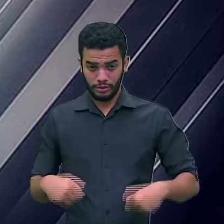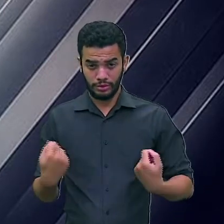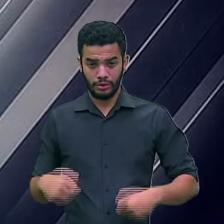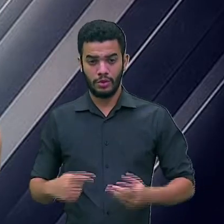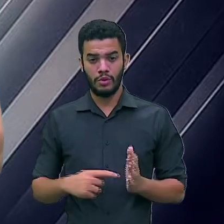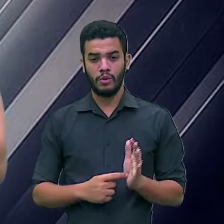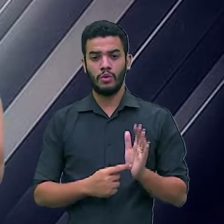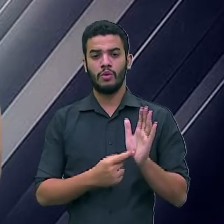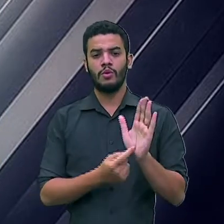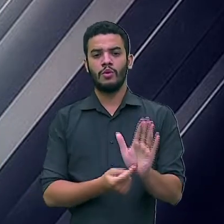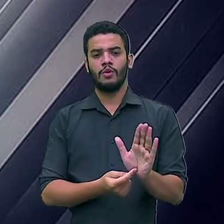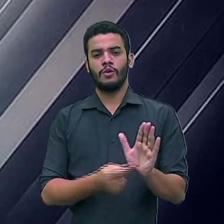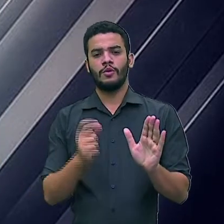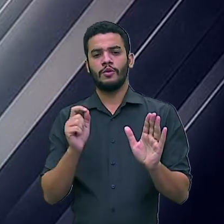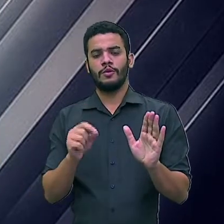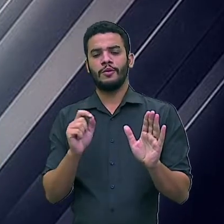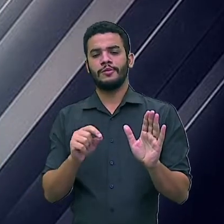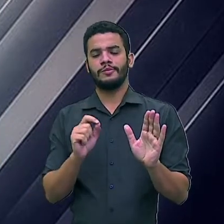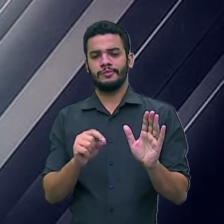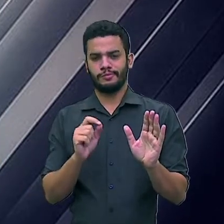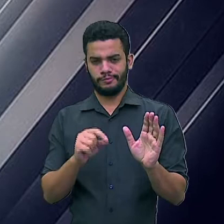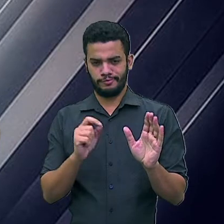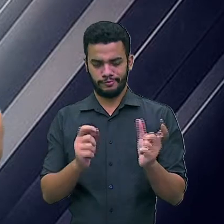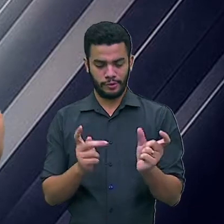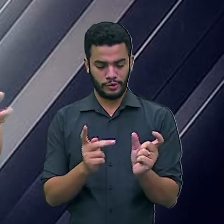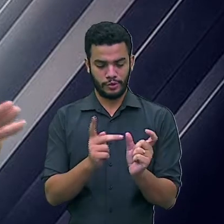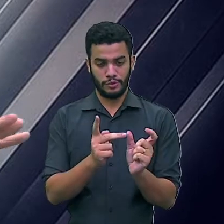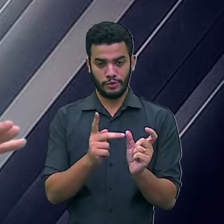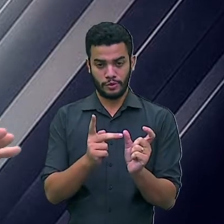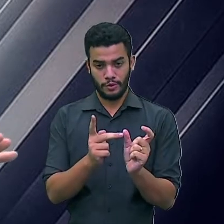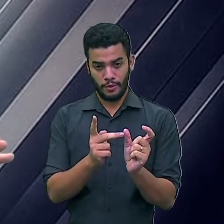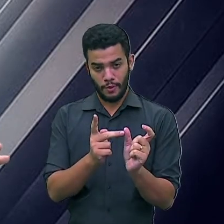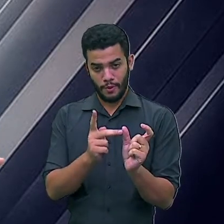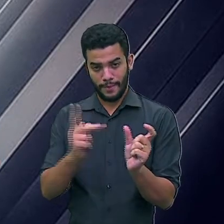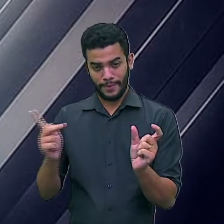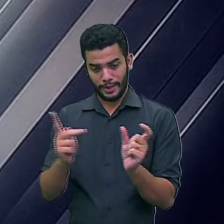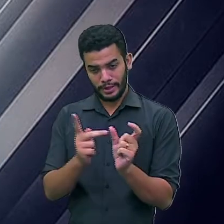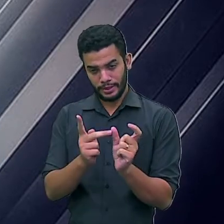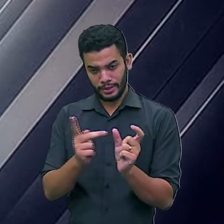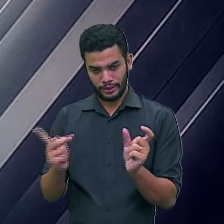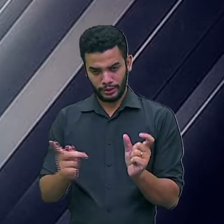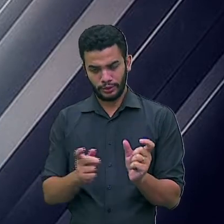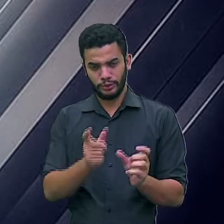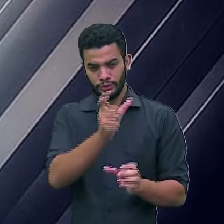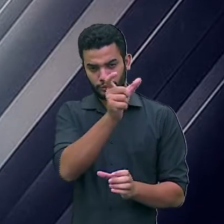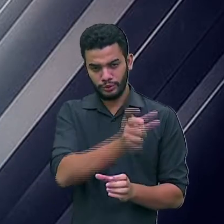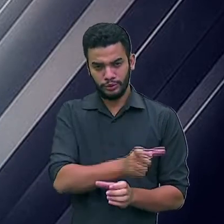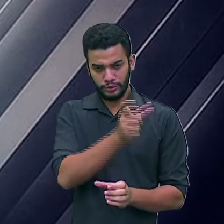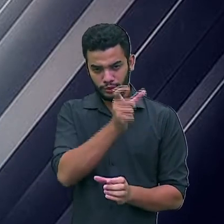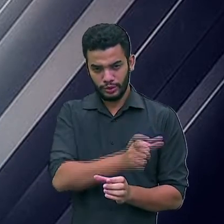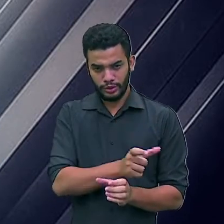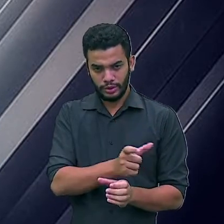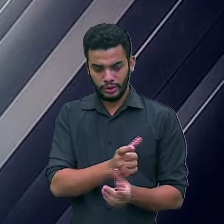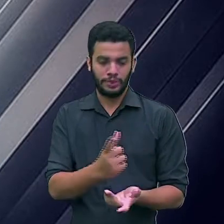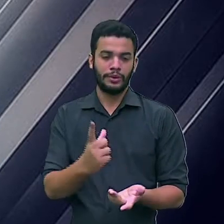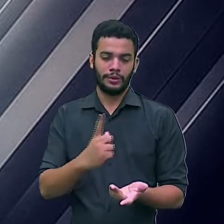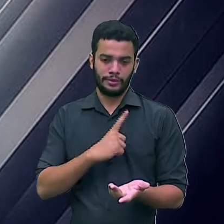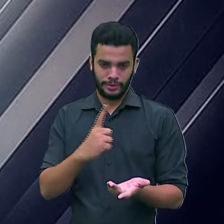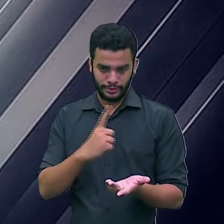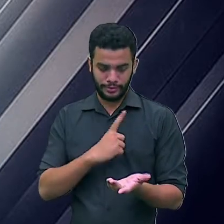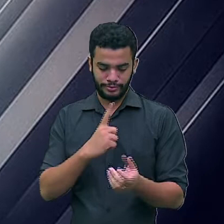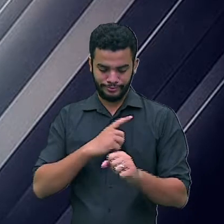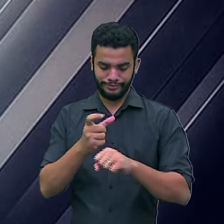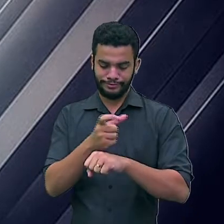importante. O predicativo do sujeito não se limita somente ao adjetivo, visto que também pode